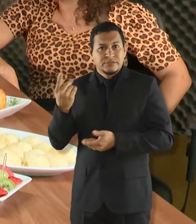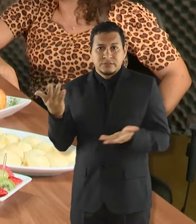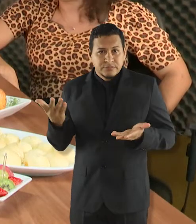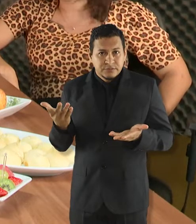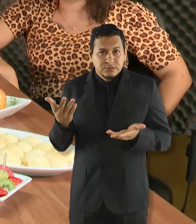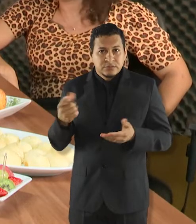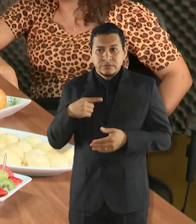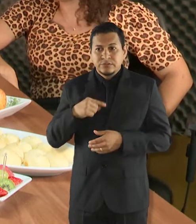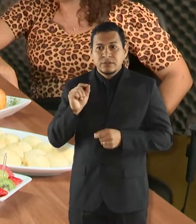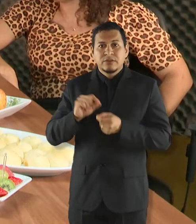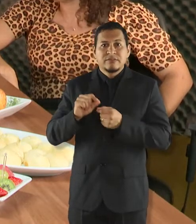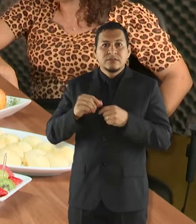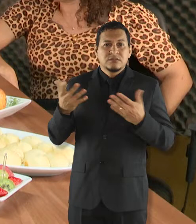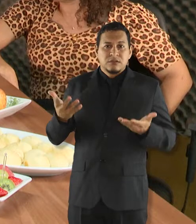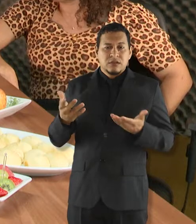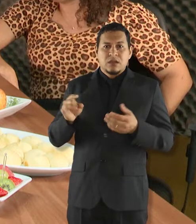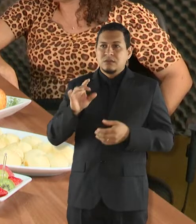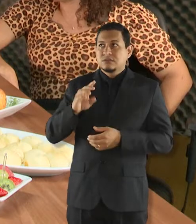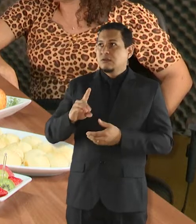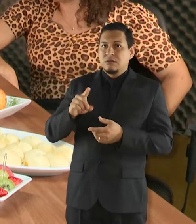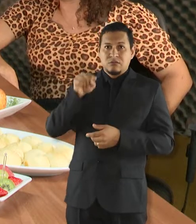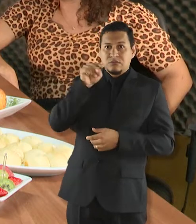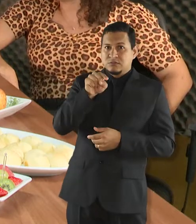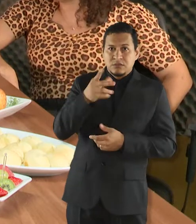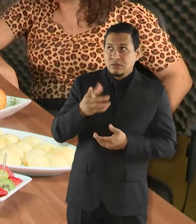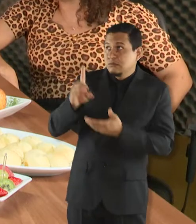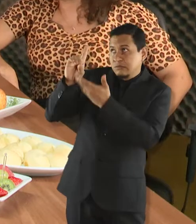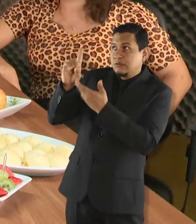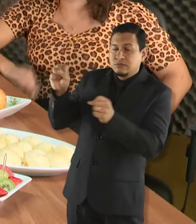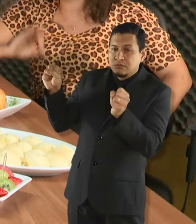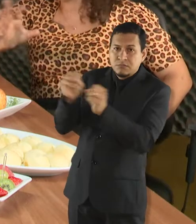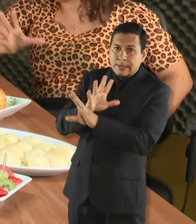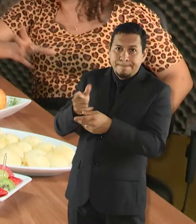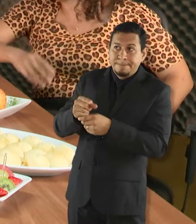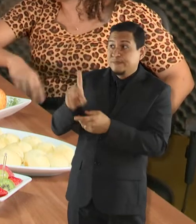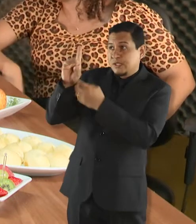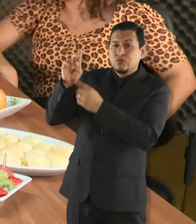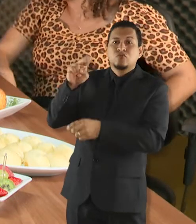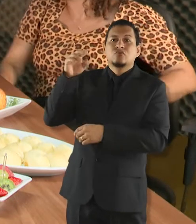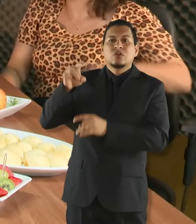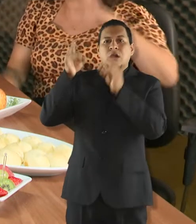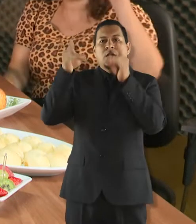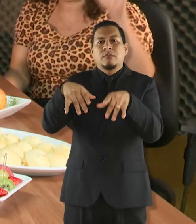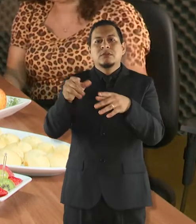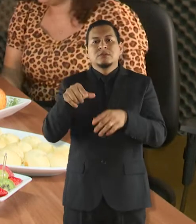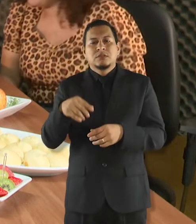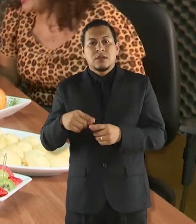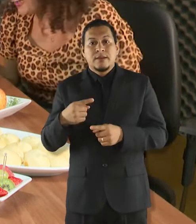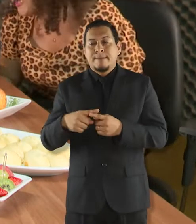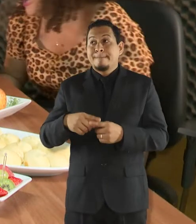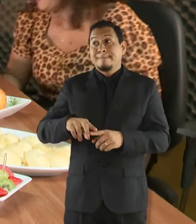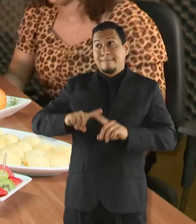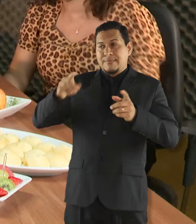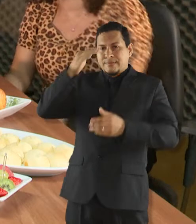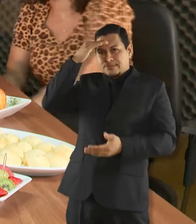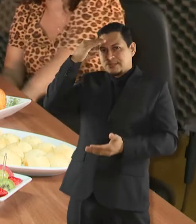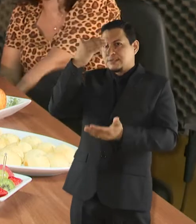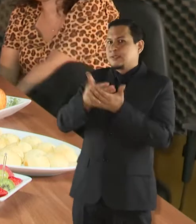passagem. É. Não tem o que fazer, Não é né? você e Deus, entendeu? É você e Deus. Deus é que nunca nos abandona, né? Exato. Pra quem nele acredita.